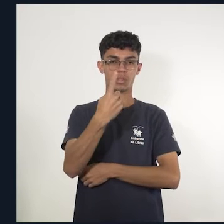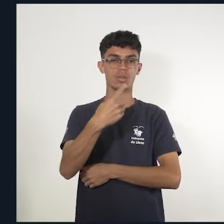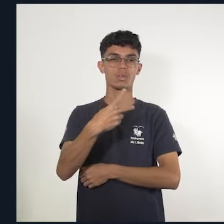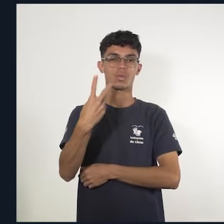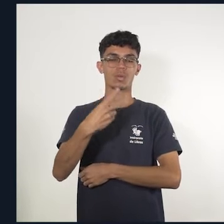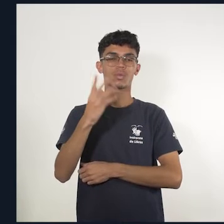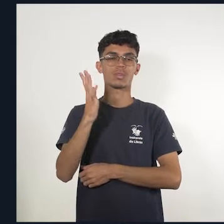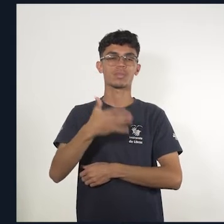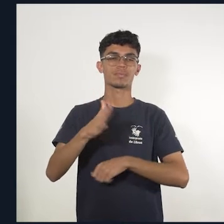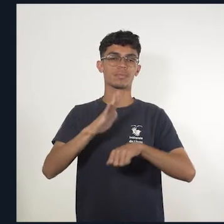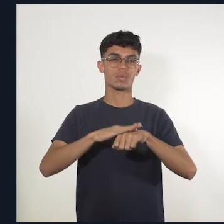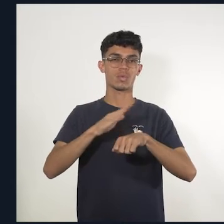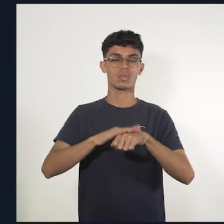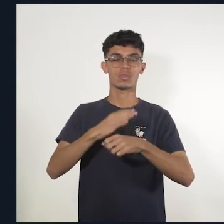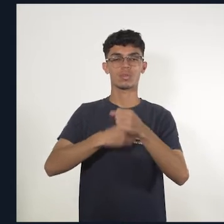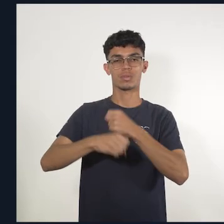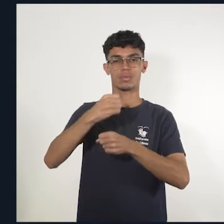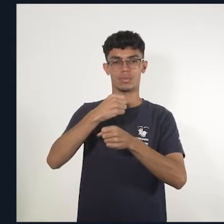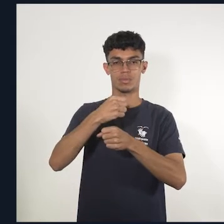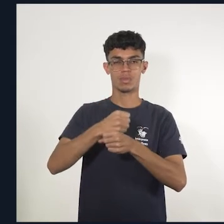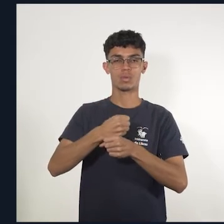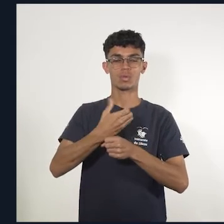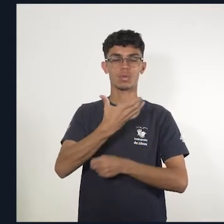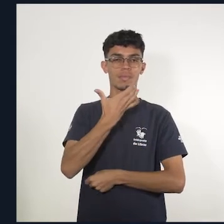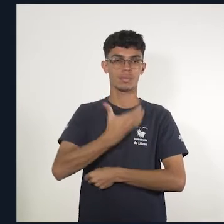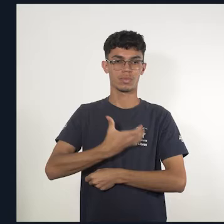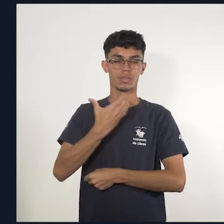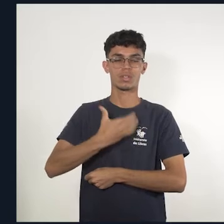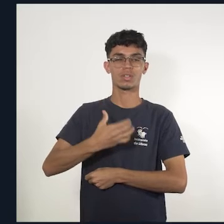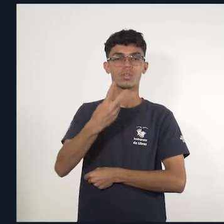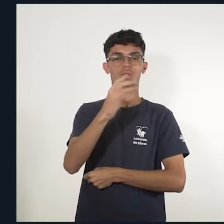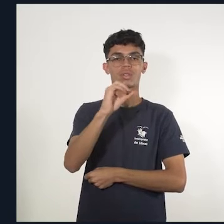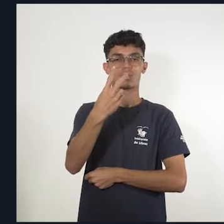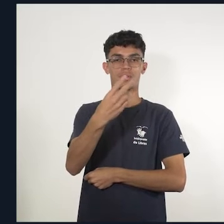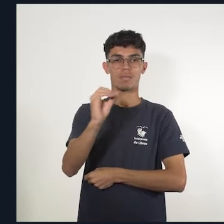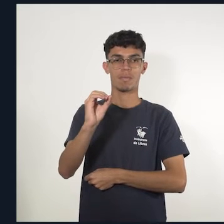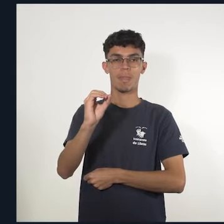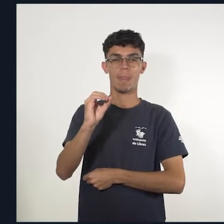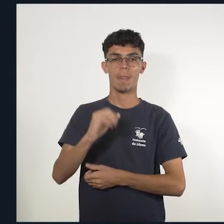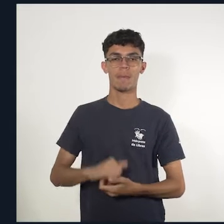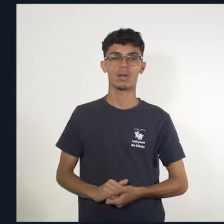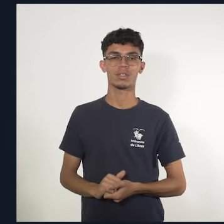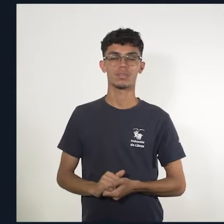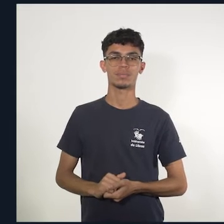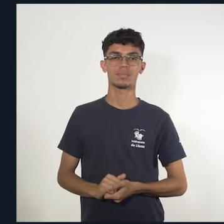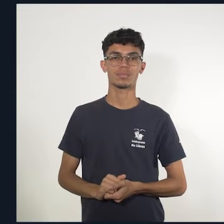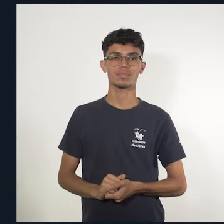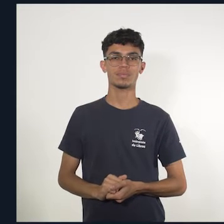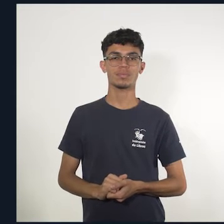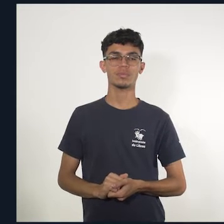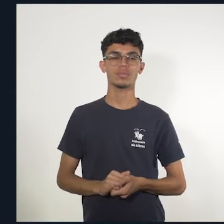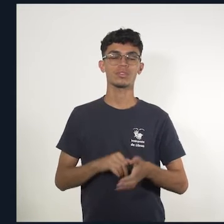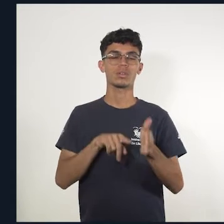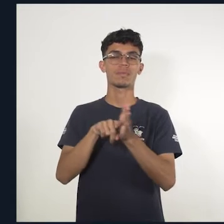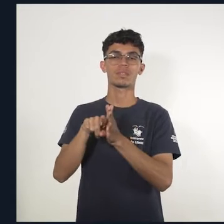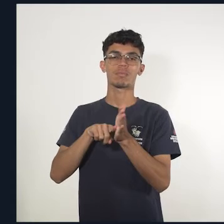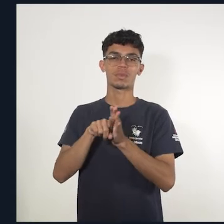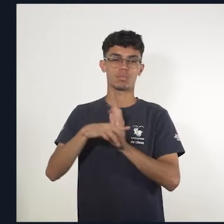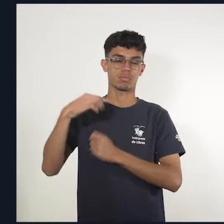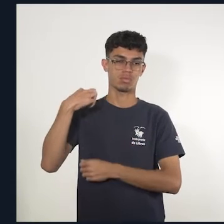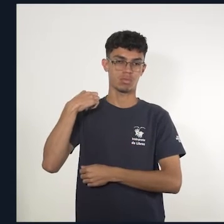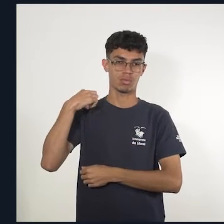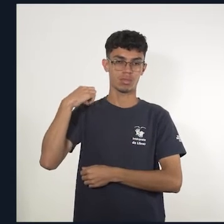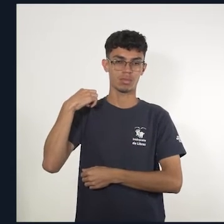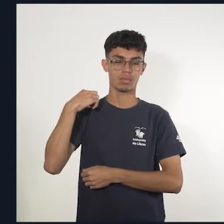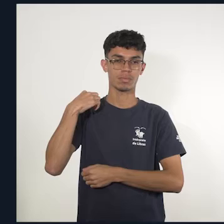no final do ano passado, como é uma adesão voluntária, né? O primeiro